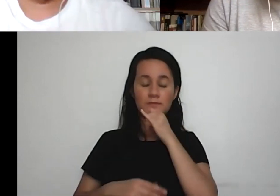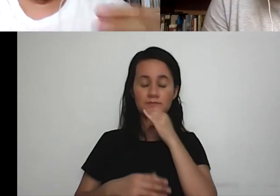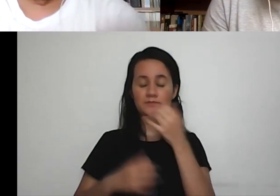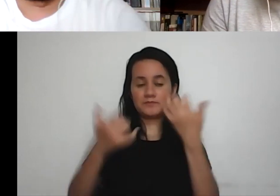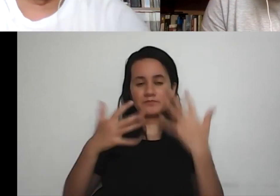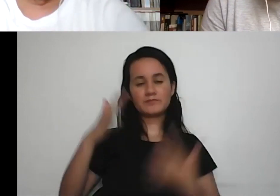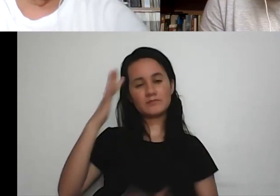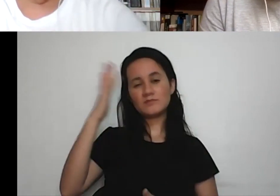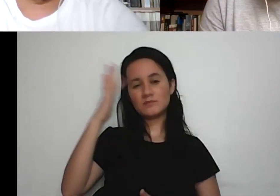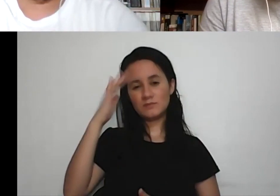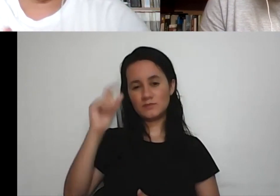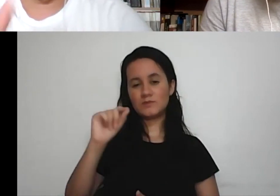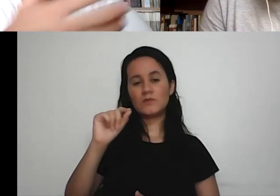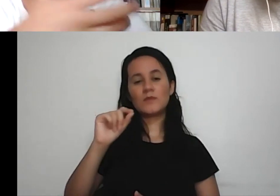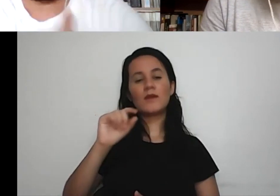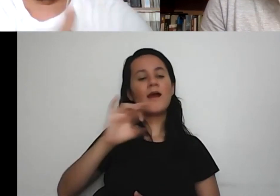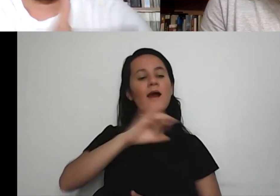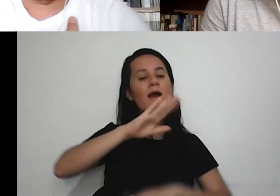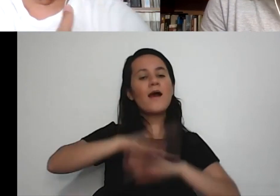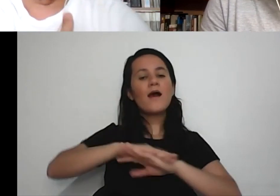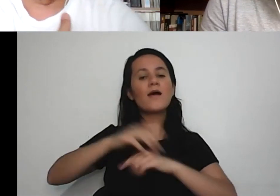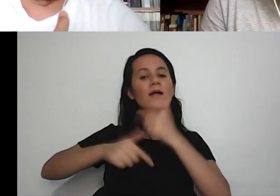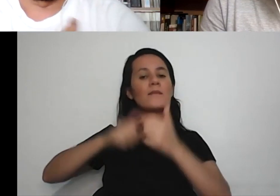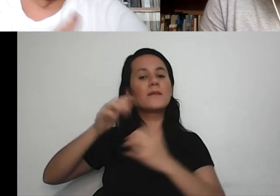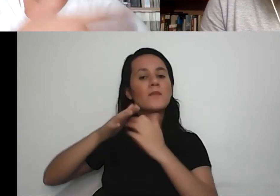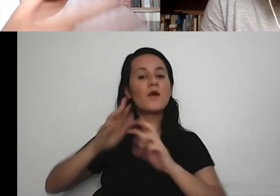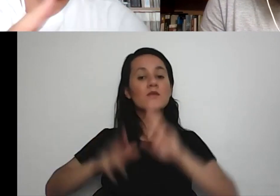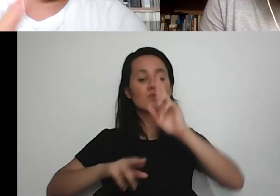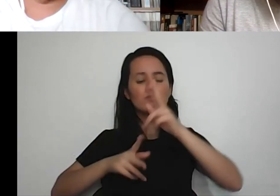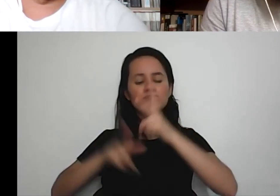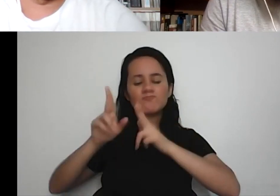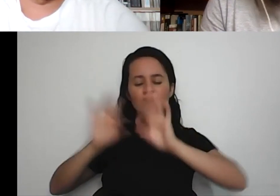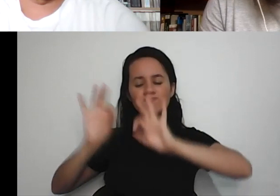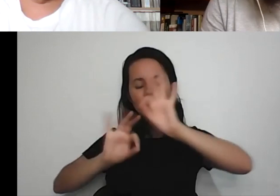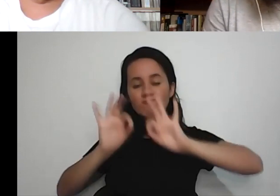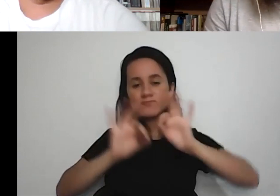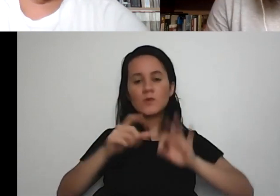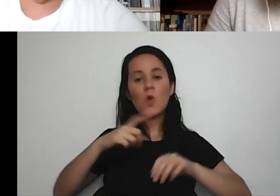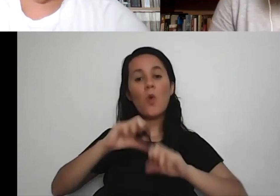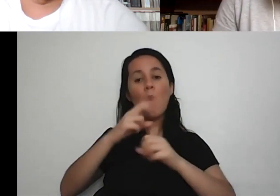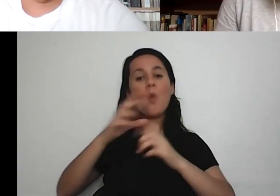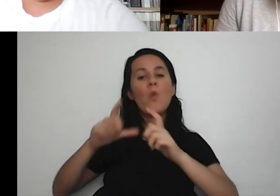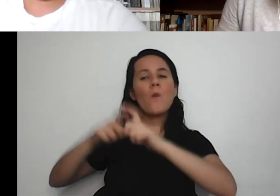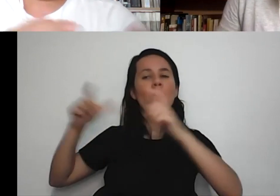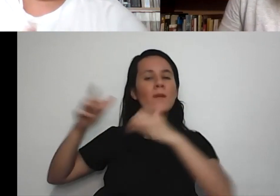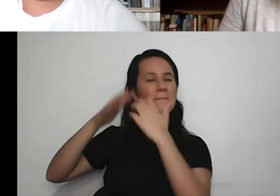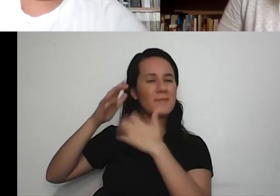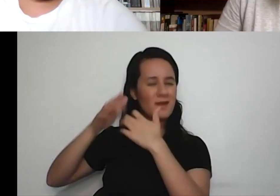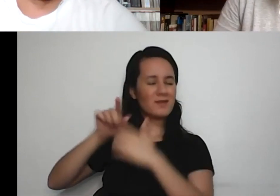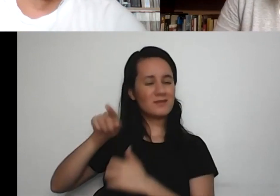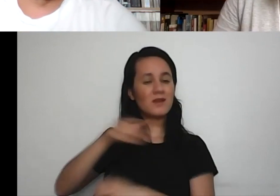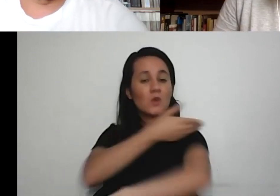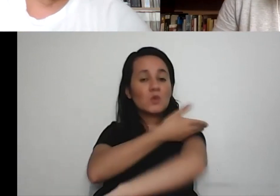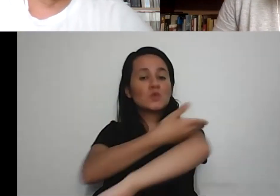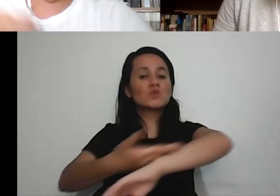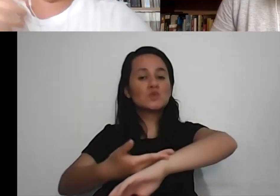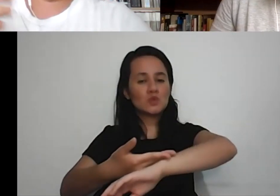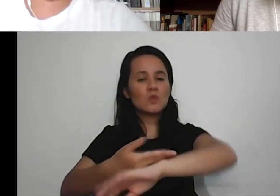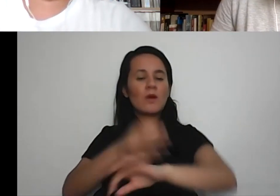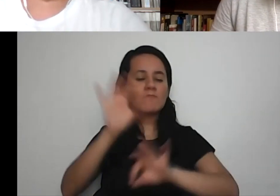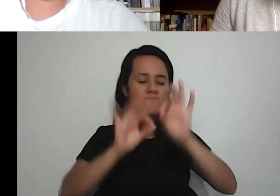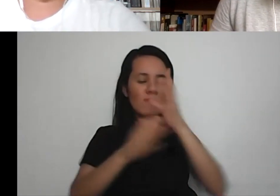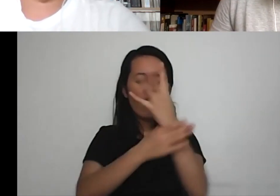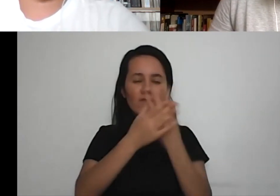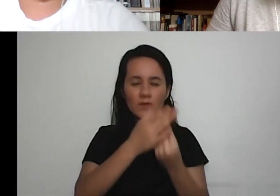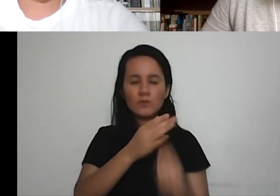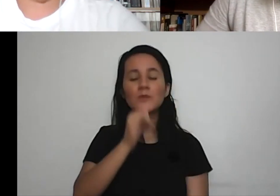imagina o papel dos editores, né? O que era o papel do editor, ou é ainda nas editoras grandes, eles fazem esse filtro. Por exemplo, se você